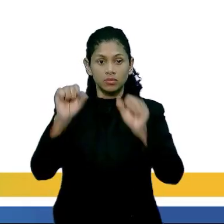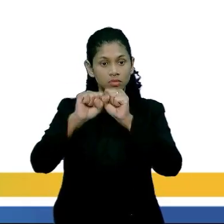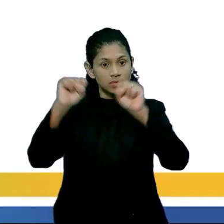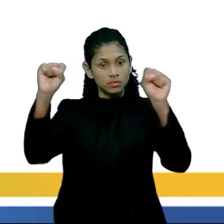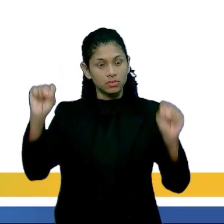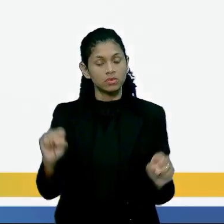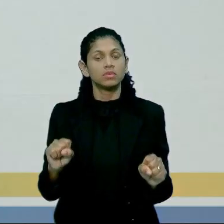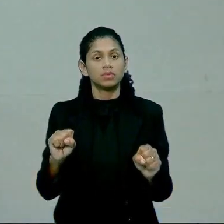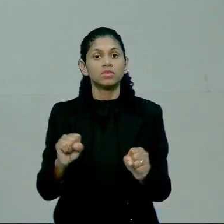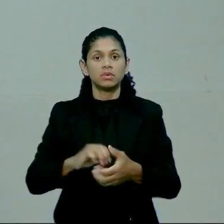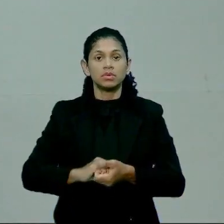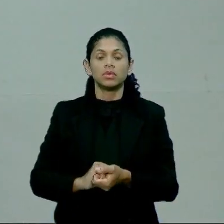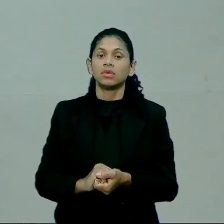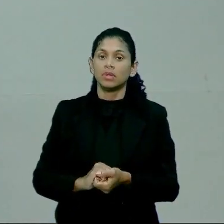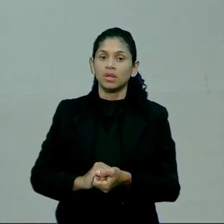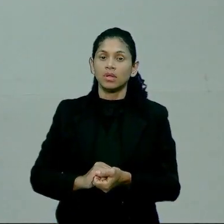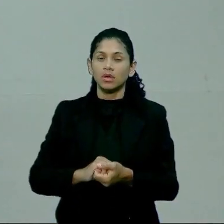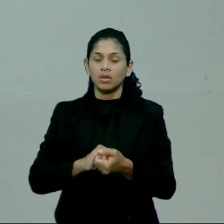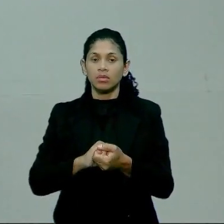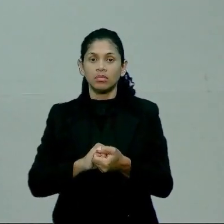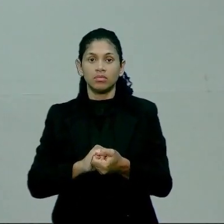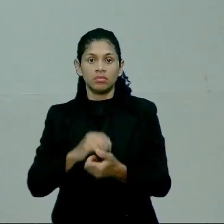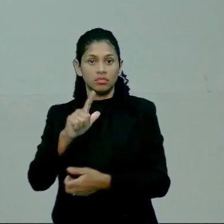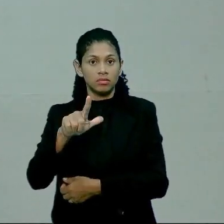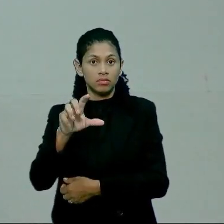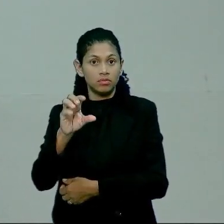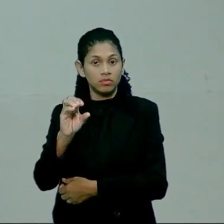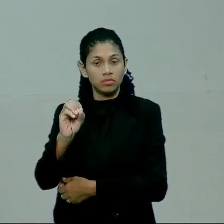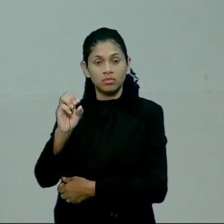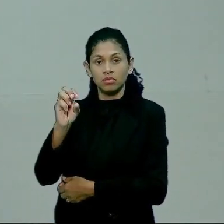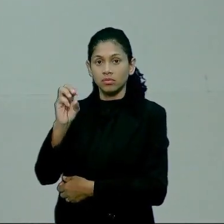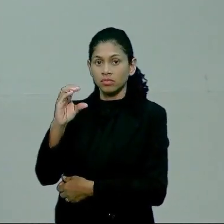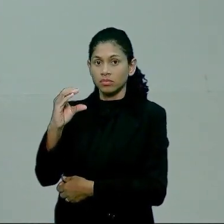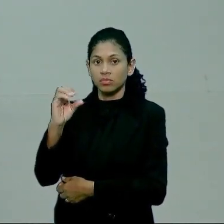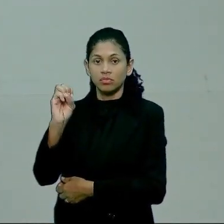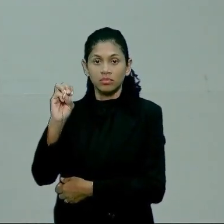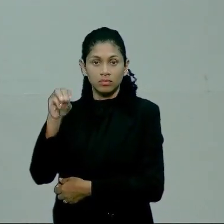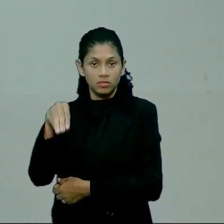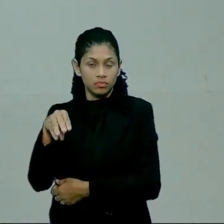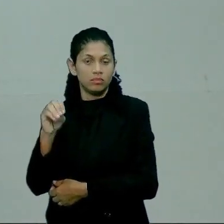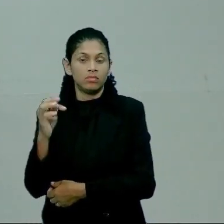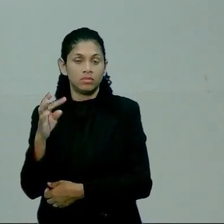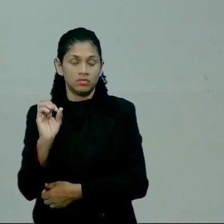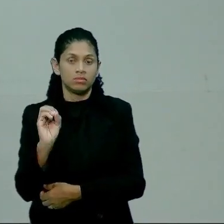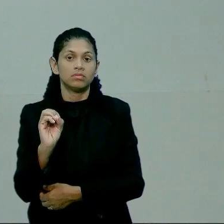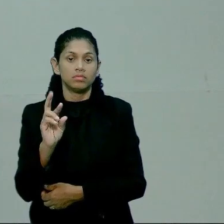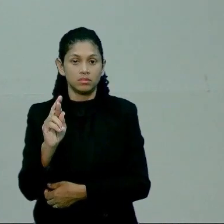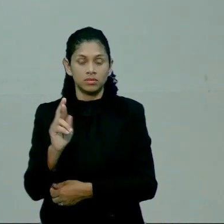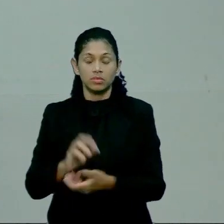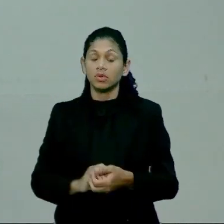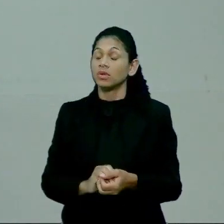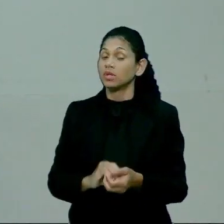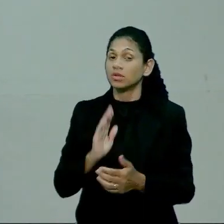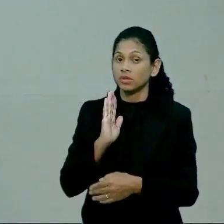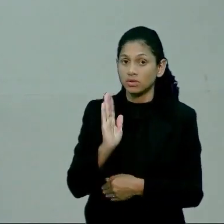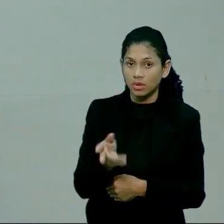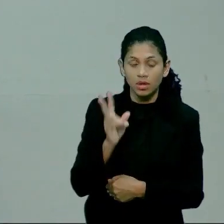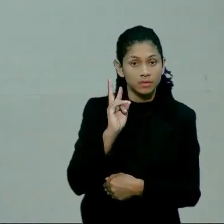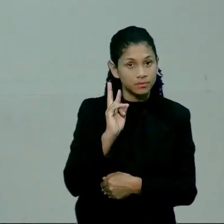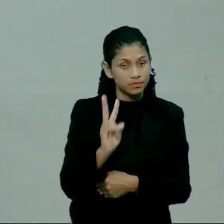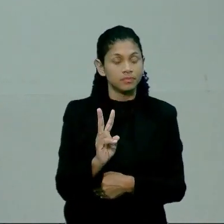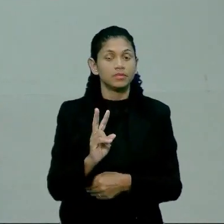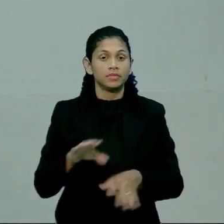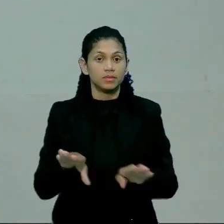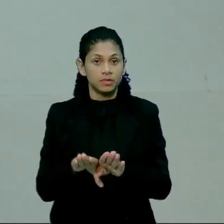conexão do esquelético e muscular. Então, nesse contexto, a gente já viu formato do corpo, a anatomia, que seria a estrutura corporal,